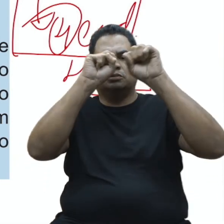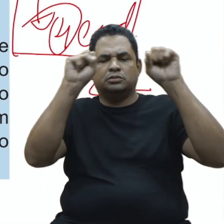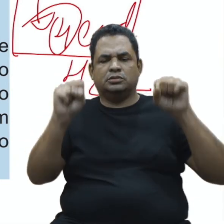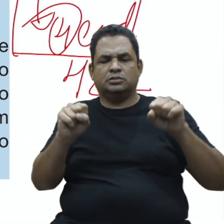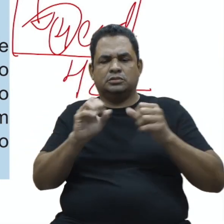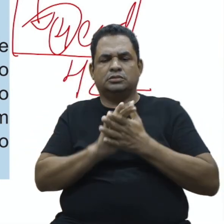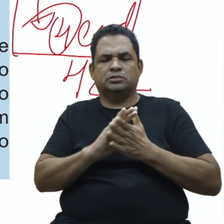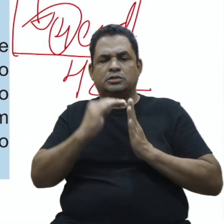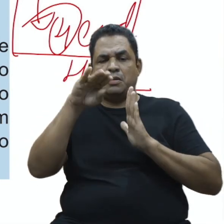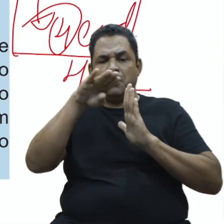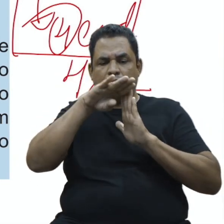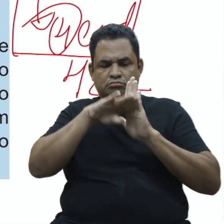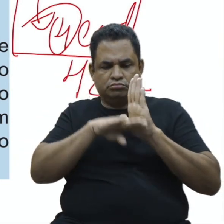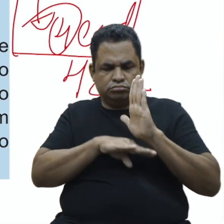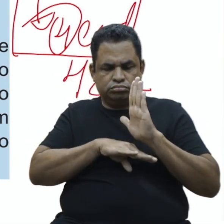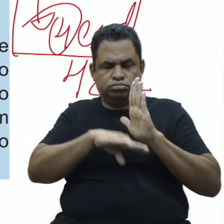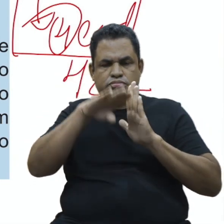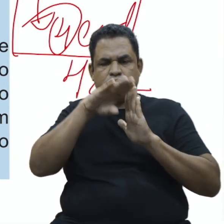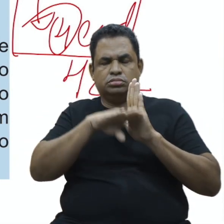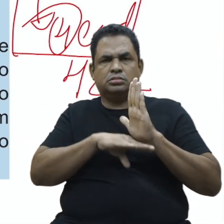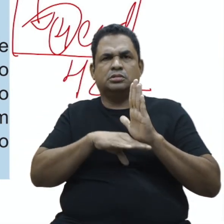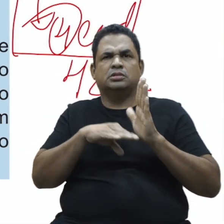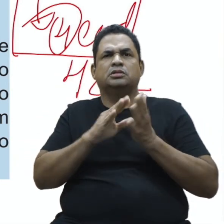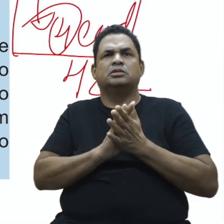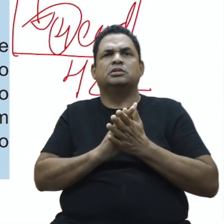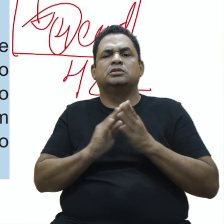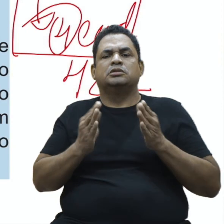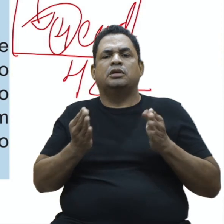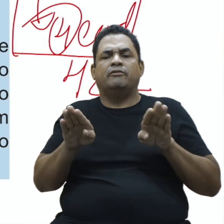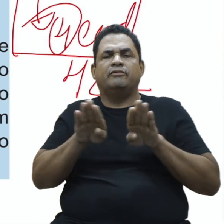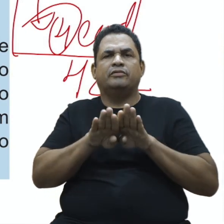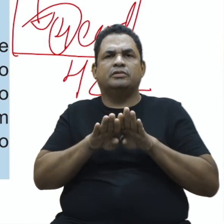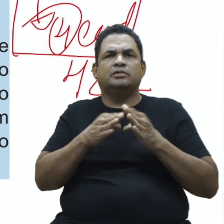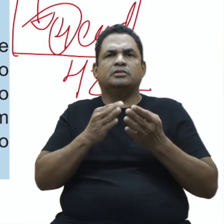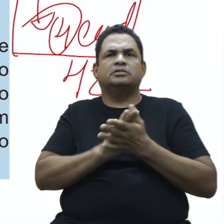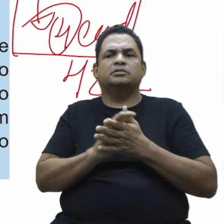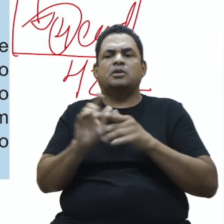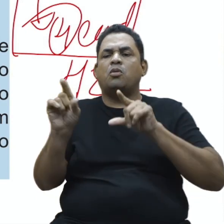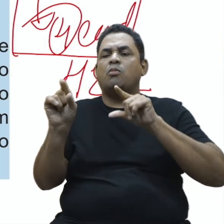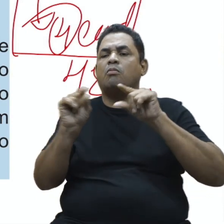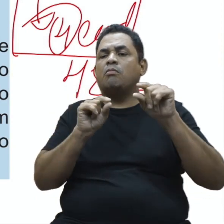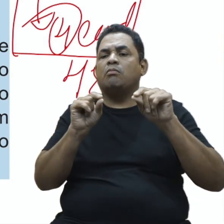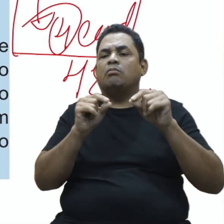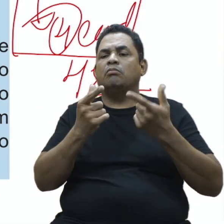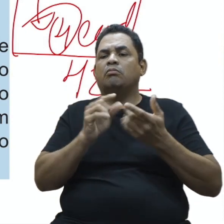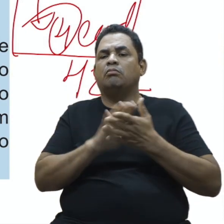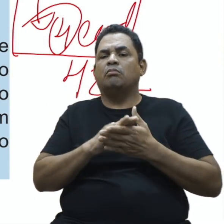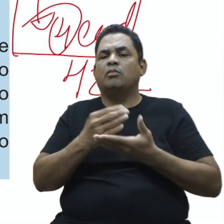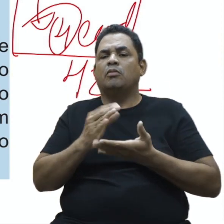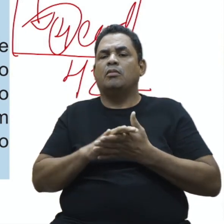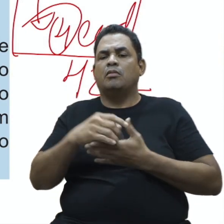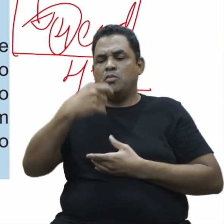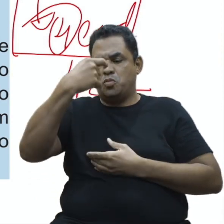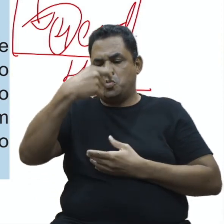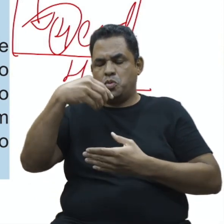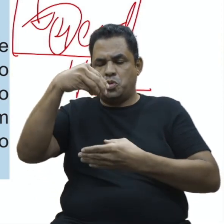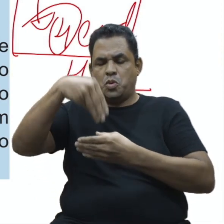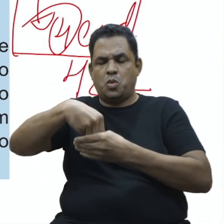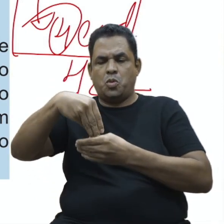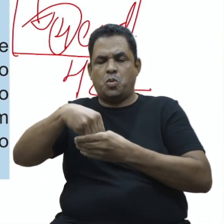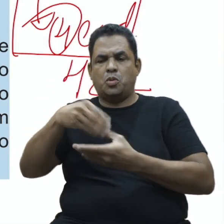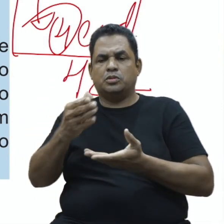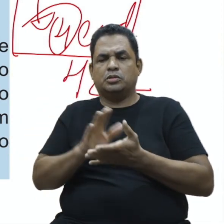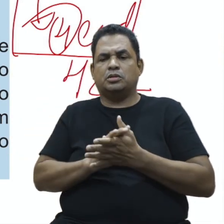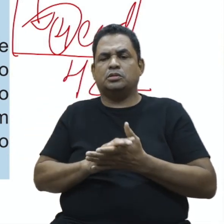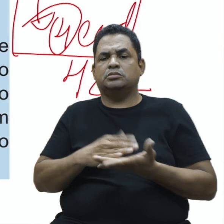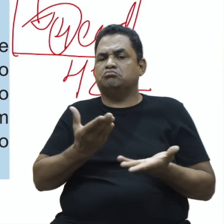fechada, ou seja, o partido escolhe os candidatos e o eleitor vota na legenda, ou na lista aberta, o partido escolhe